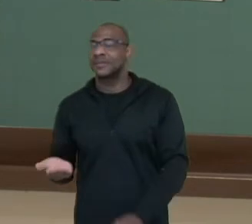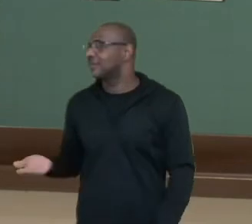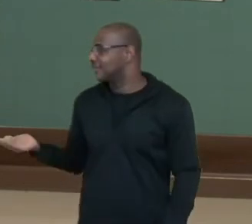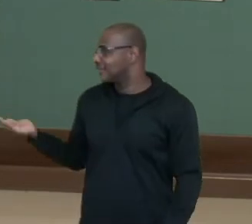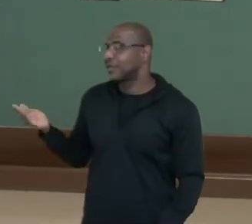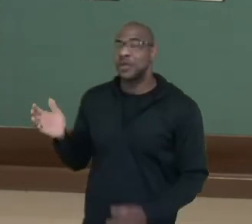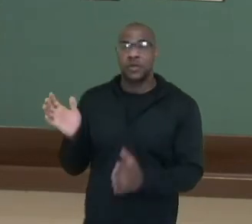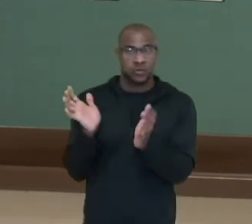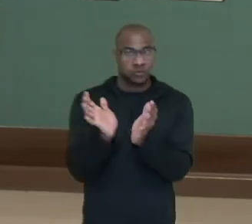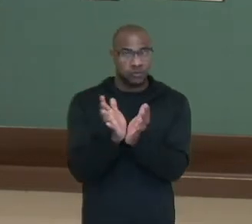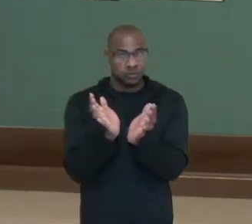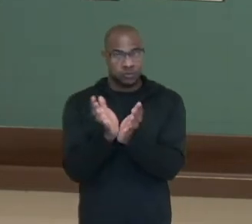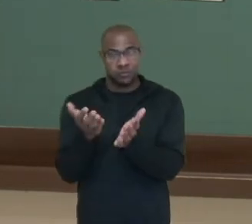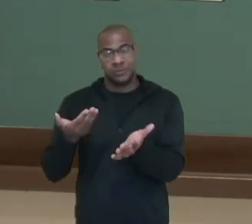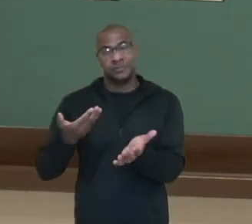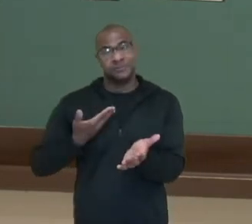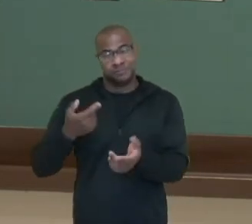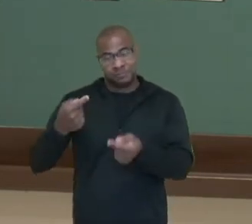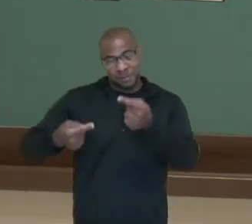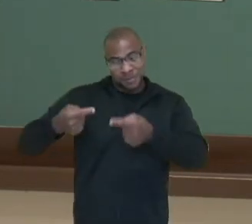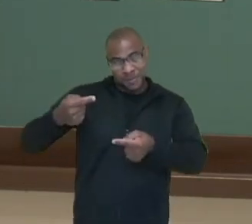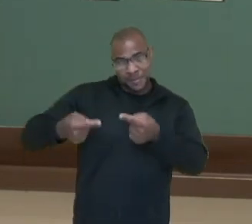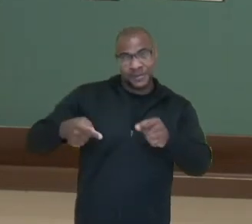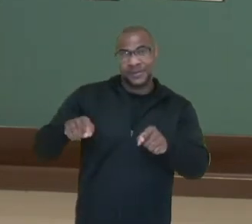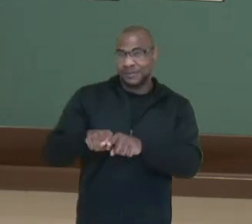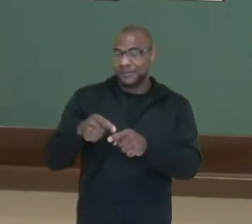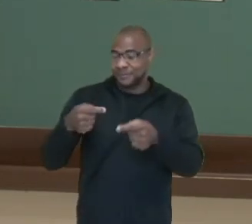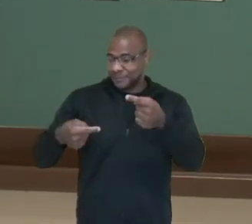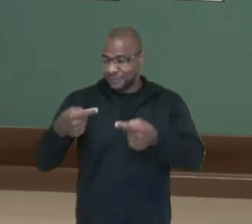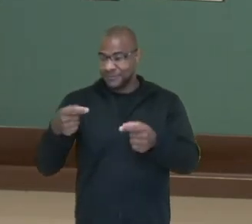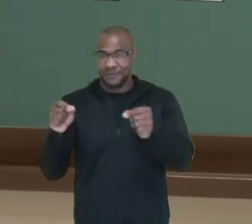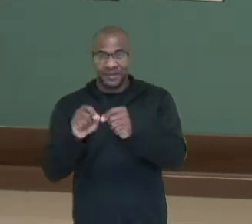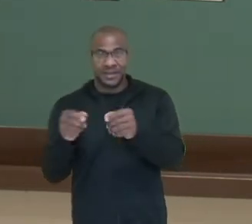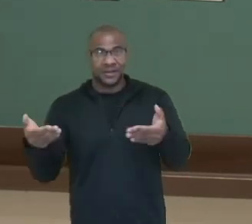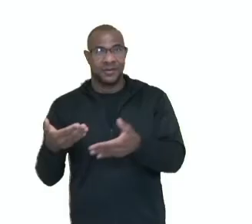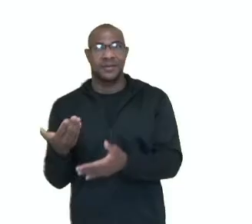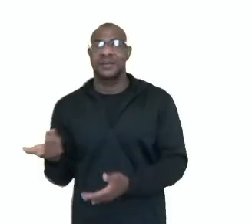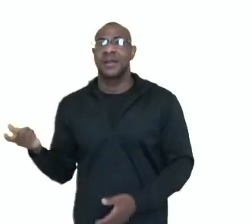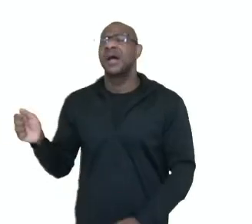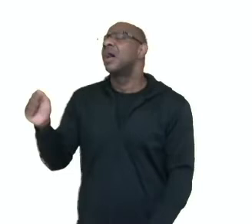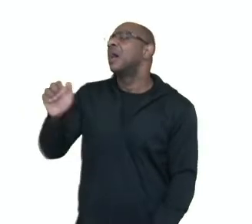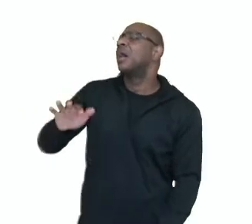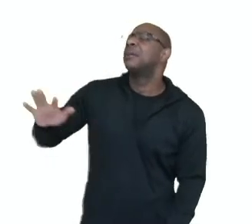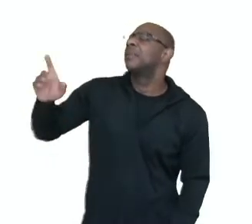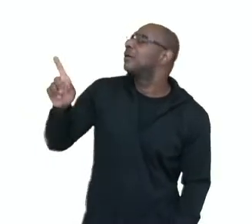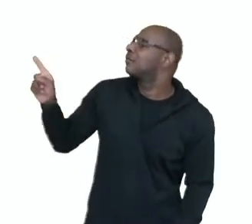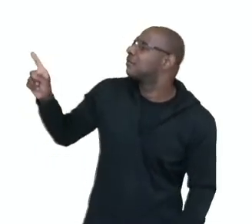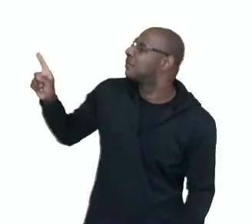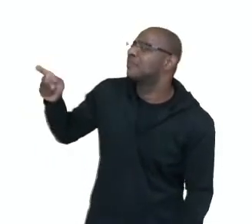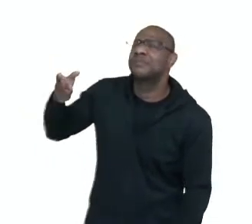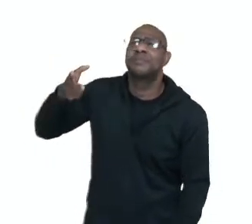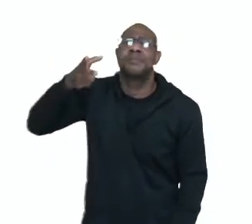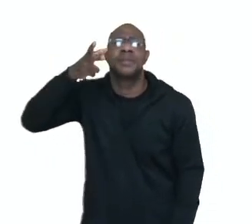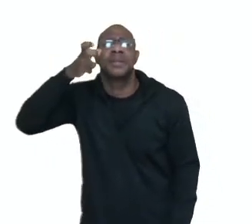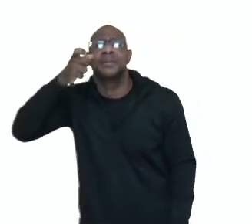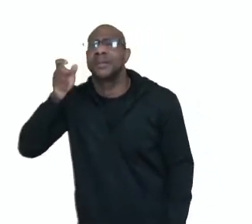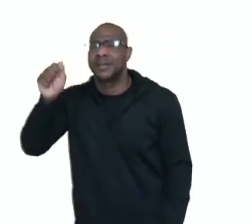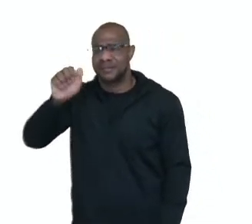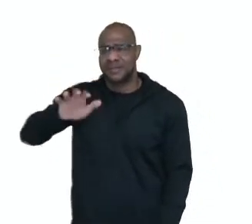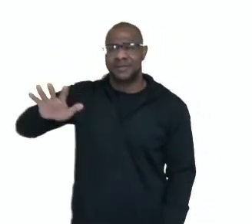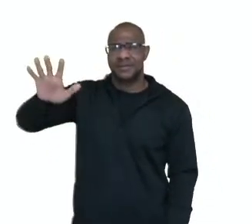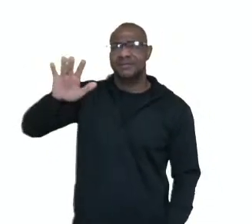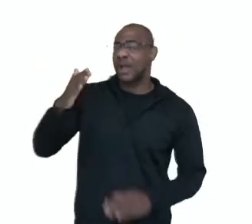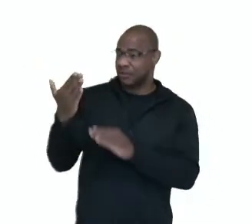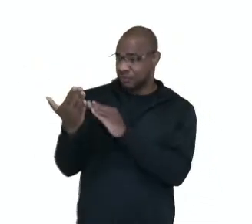com os seus colegas de turma também, eu proponho uma sadia discussão sobre essa imagem aqui que a gente está vendo que vai nos ajudar. Observe essa